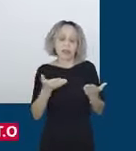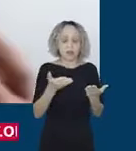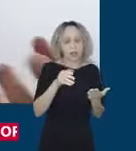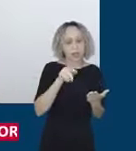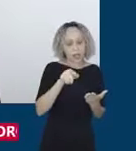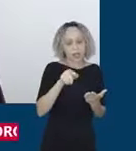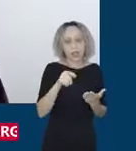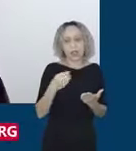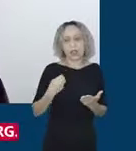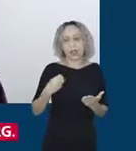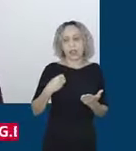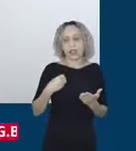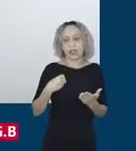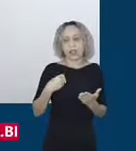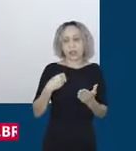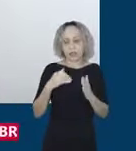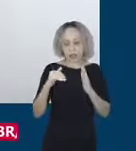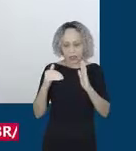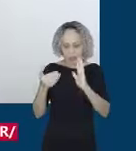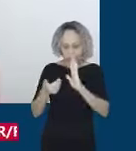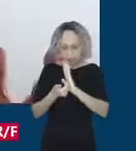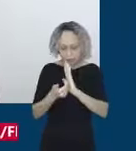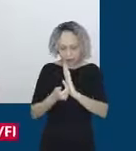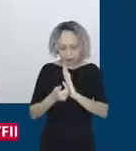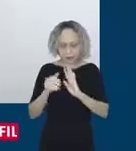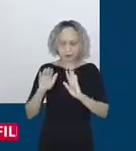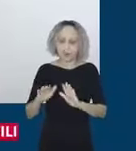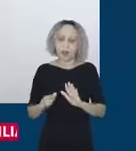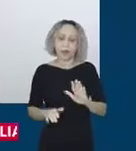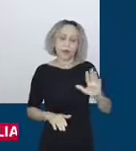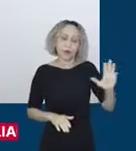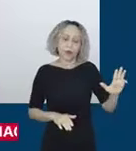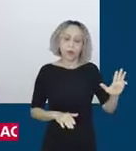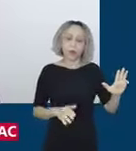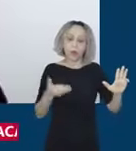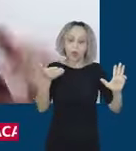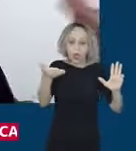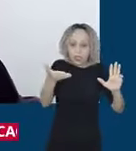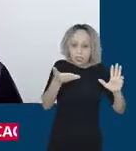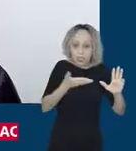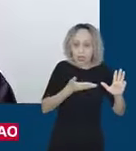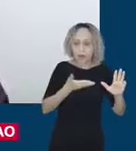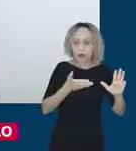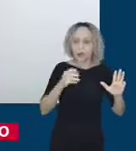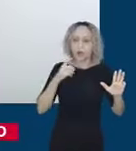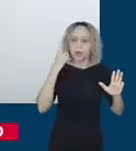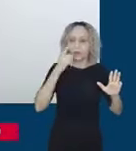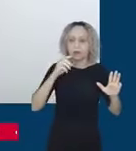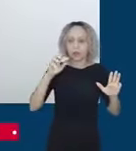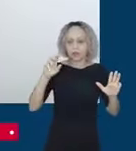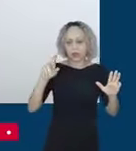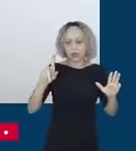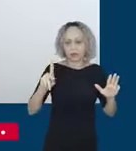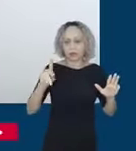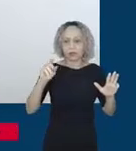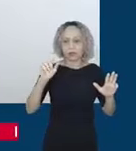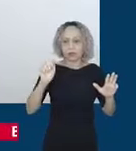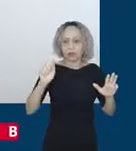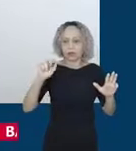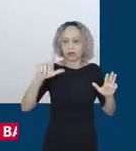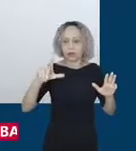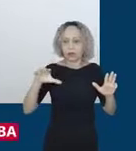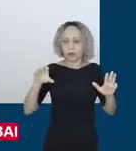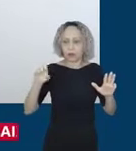Lula convoca o deputado Paulo Pimenta, que também é um parlamentar excelente, para estar no ministério,